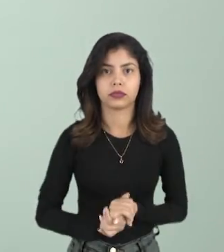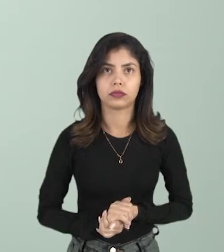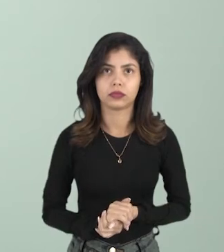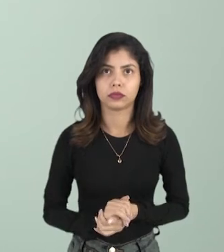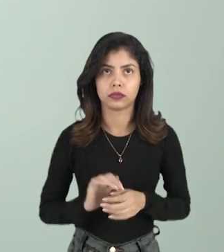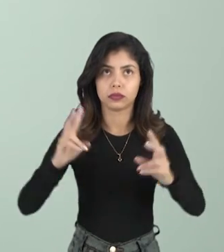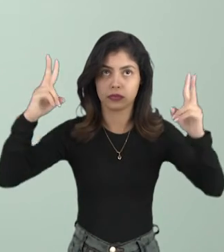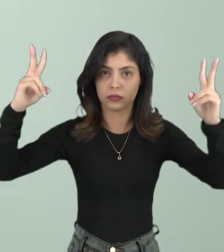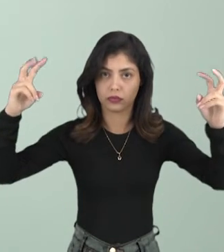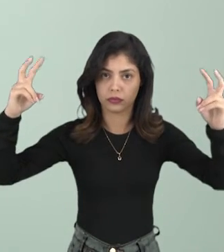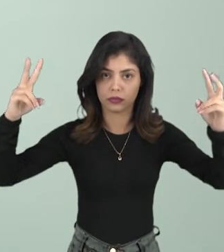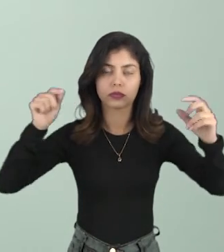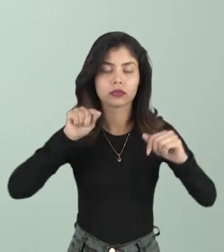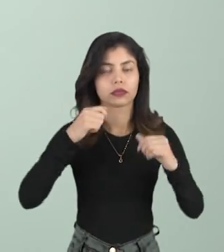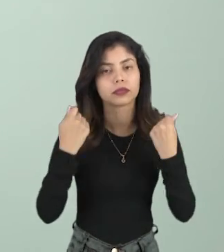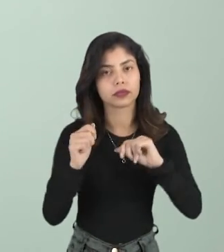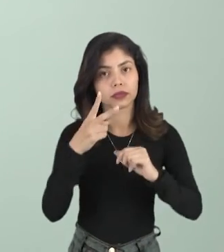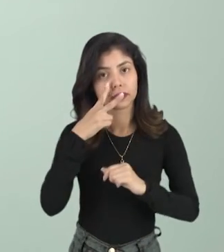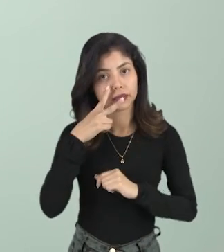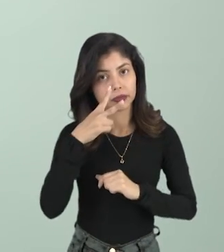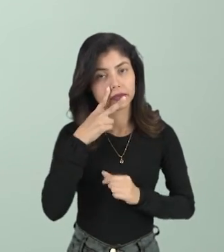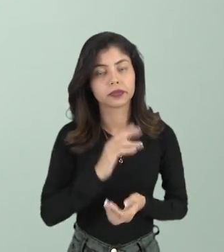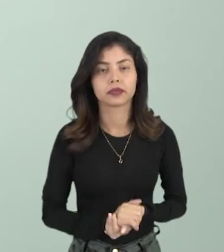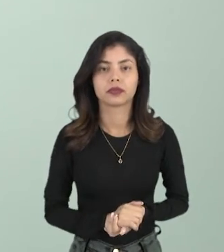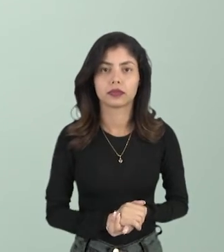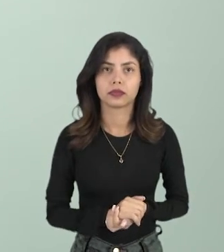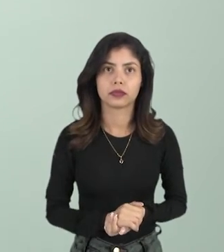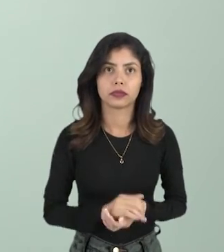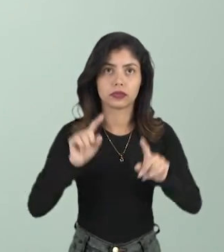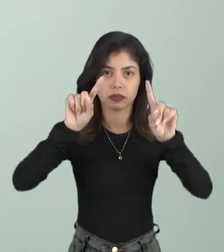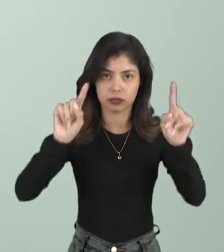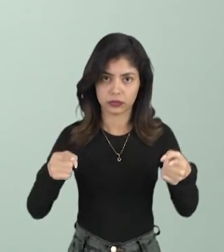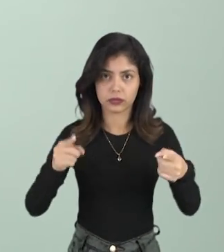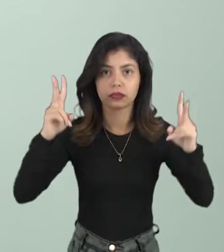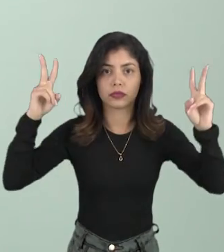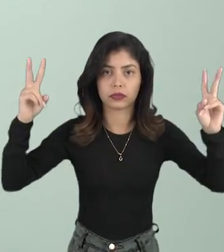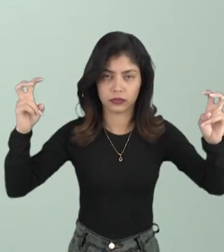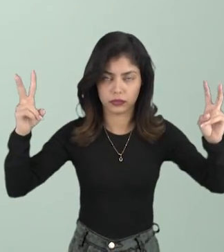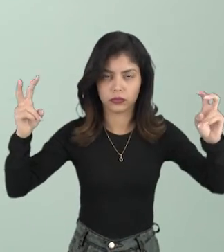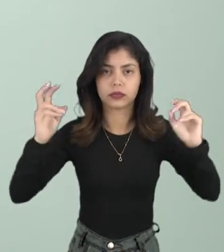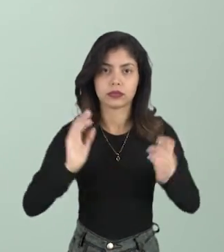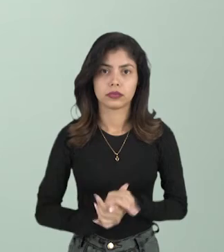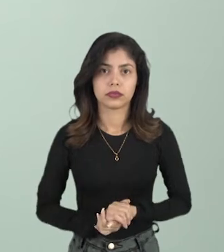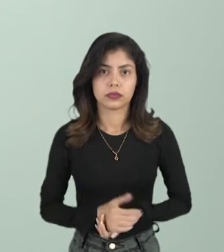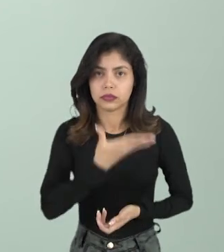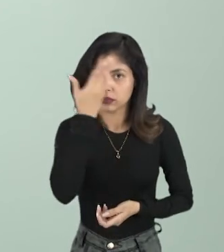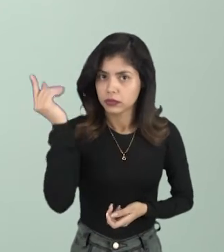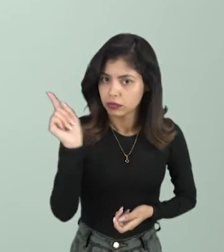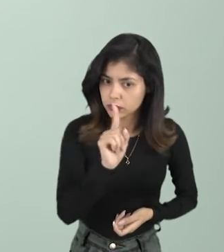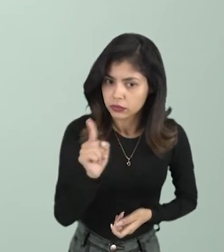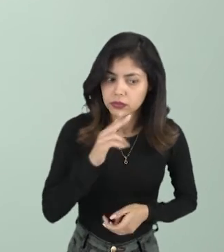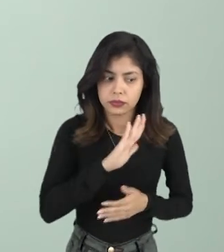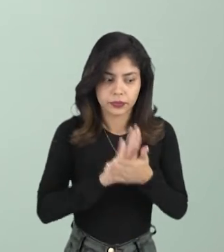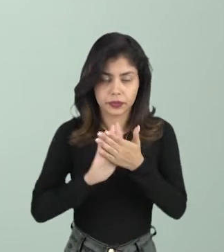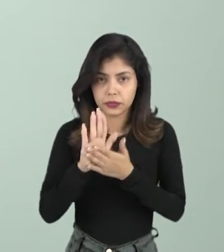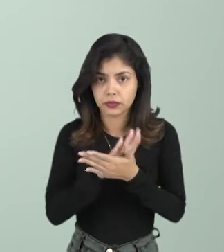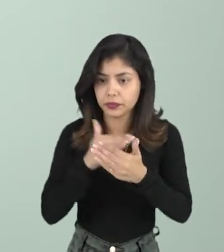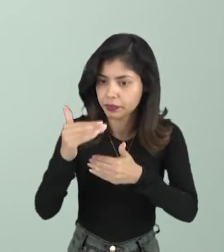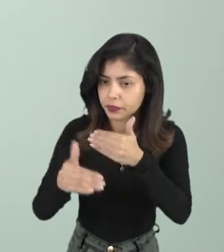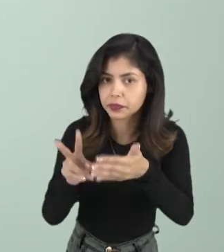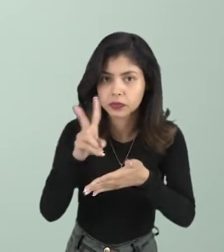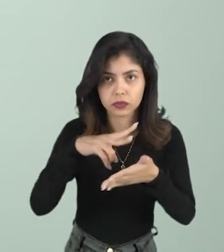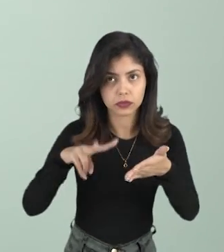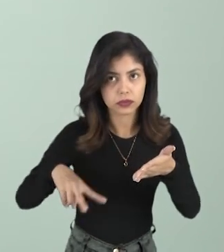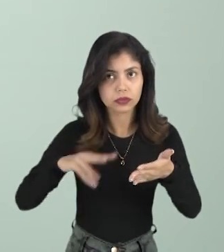parênteses não, as aspas, porque vocês têm que olhar entre parênteses, aspas. Não deixem de olhar nada durante